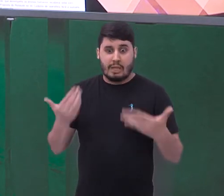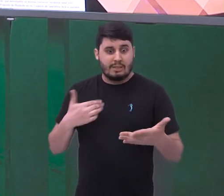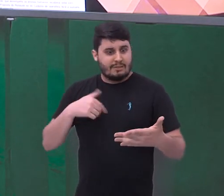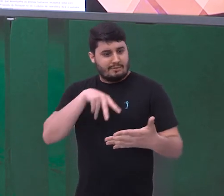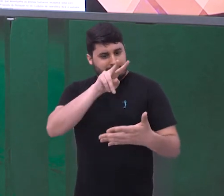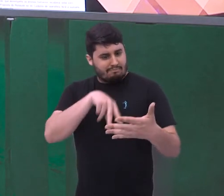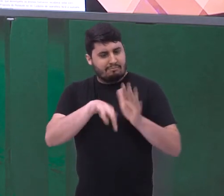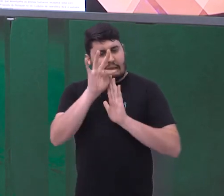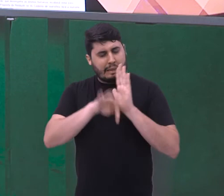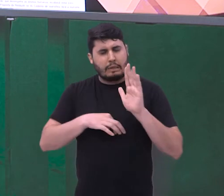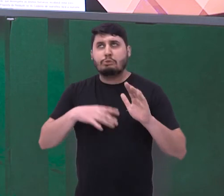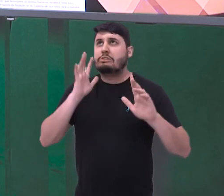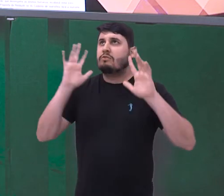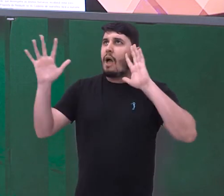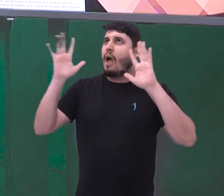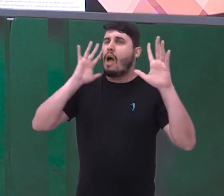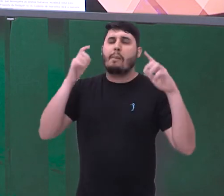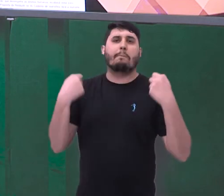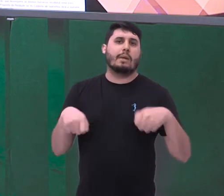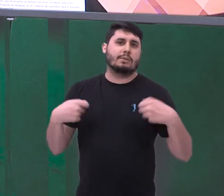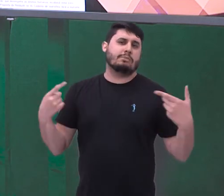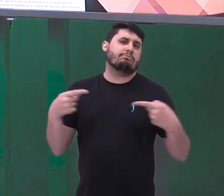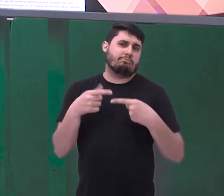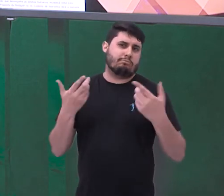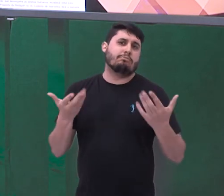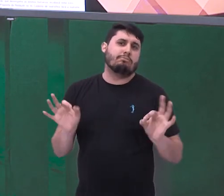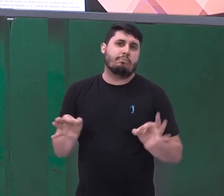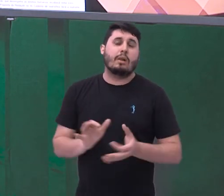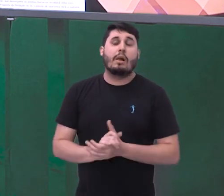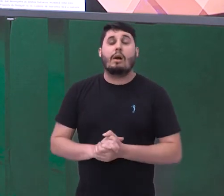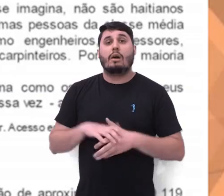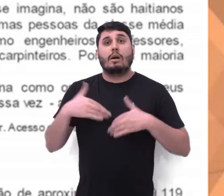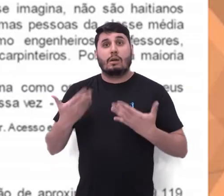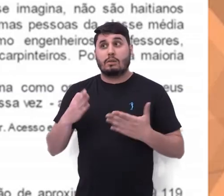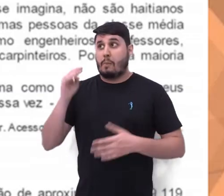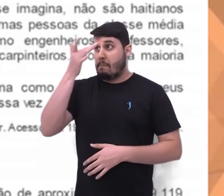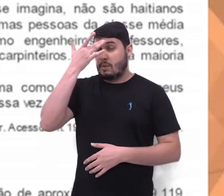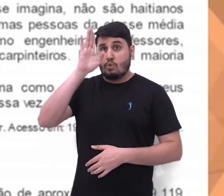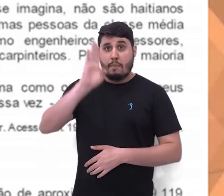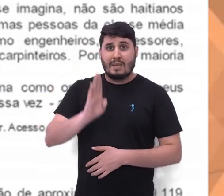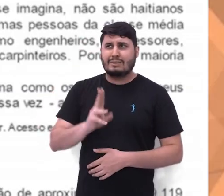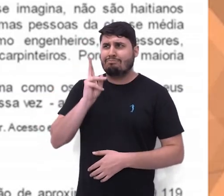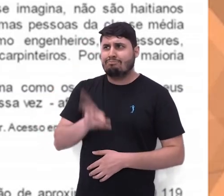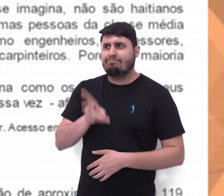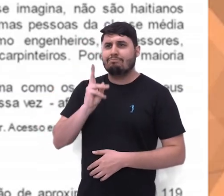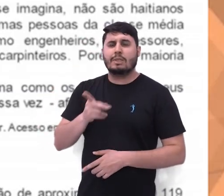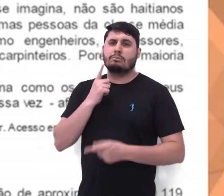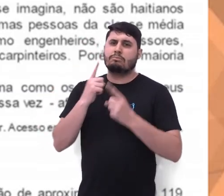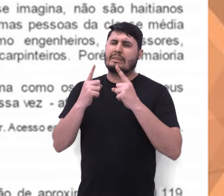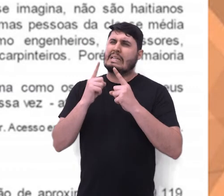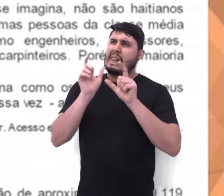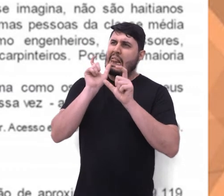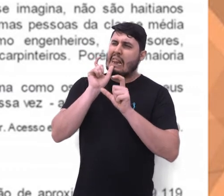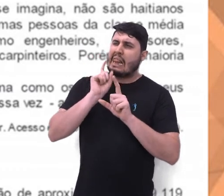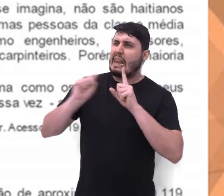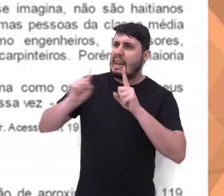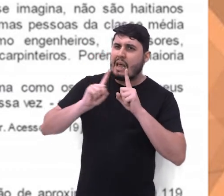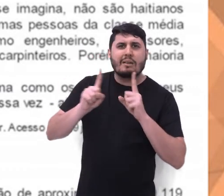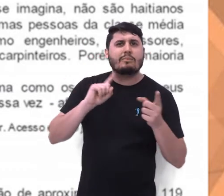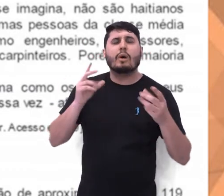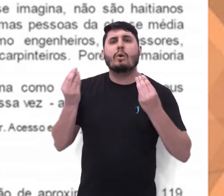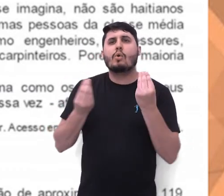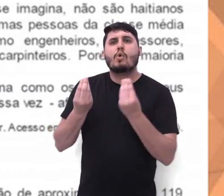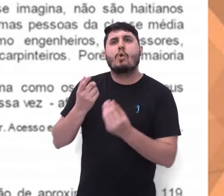isso, conversa com o texto, assim como eu estou conversando. Os brasileiros sempre criticam a forma de como